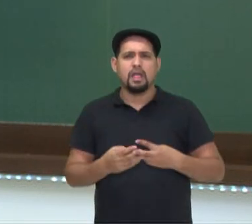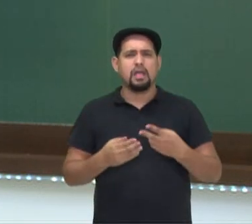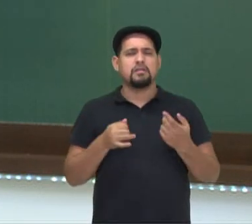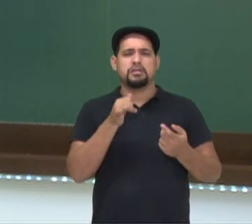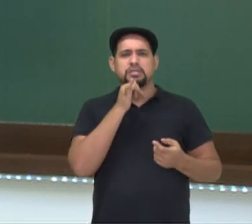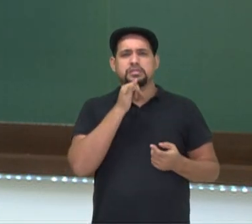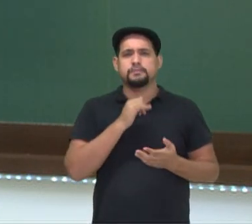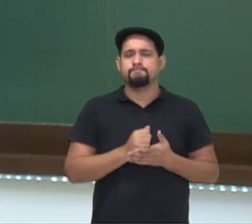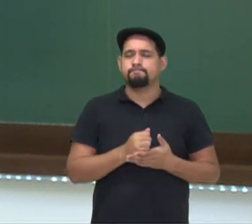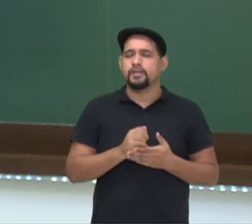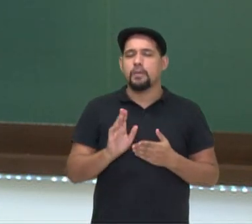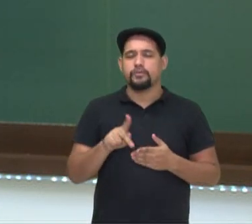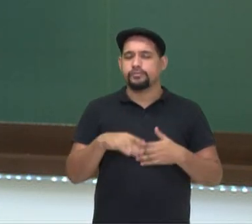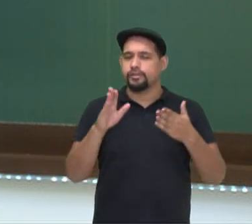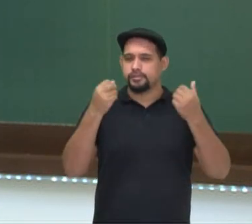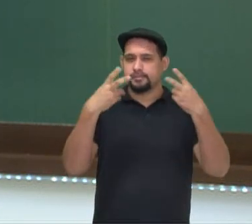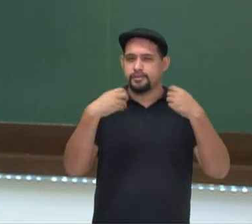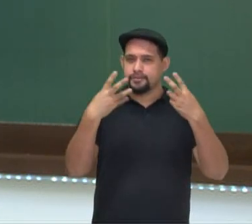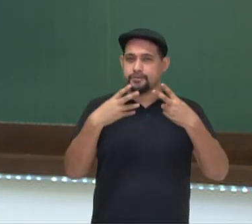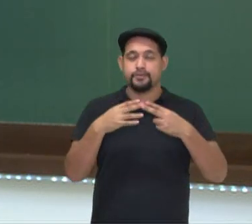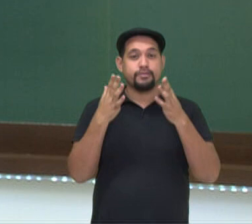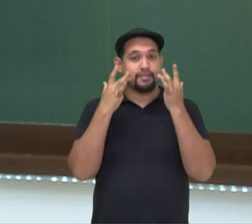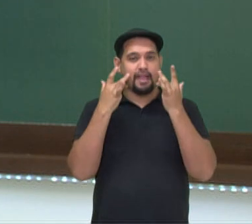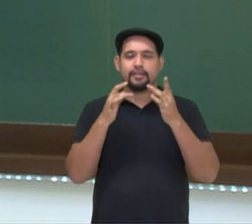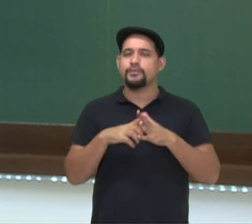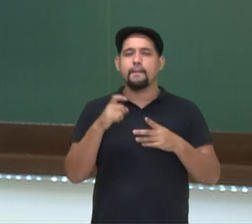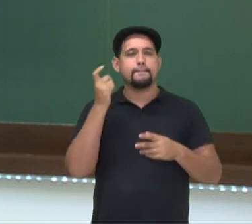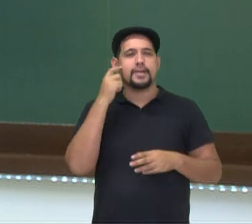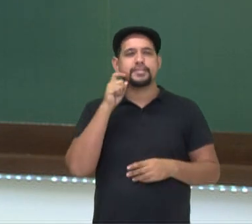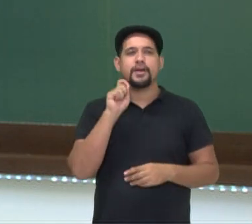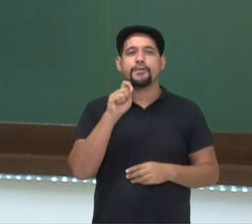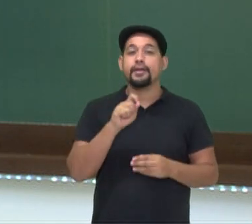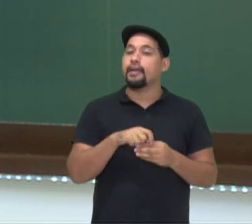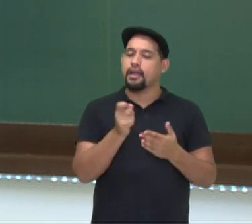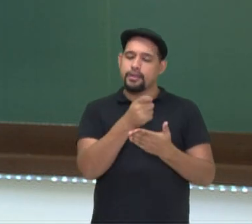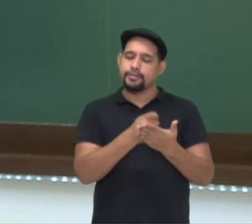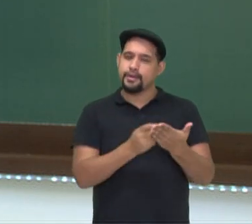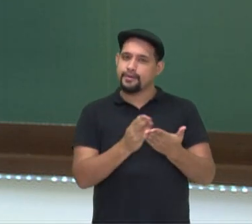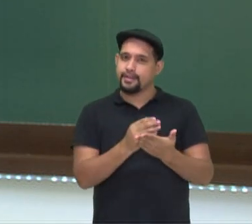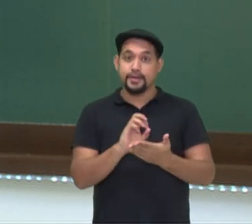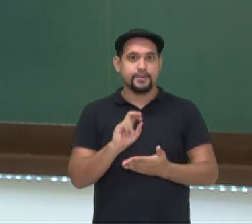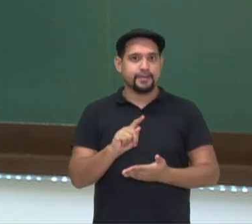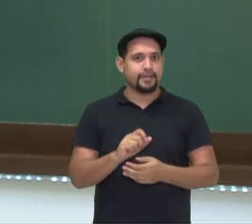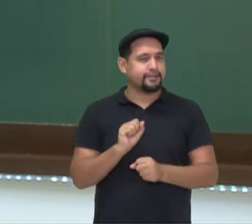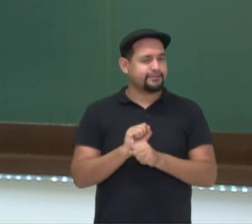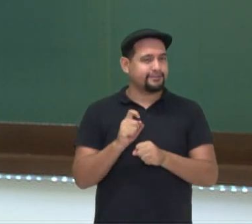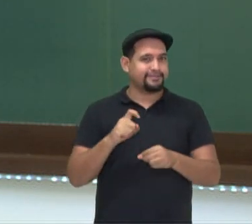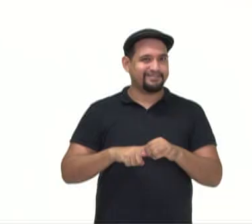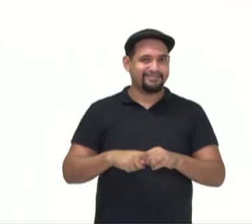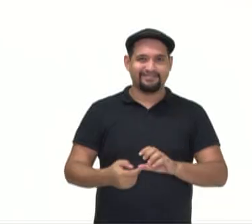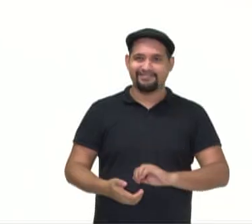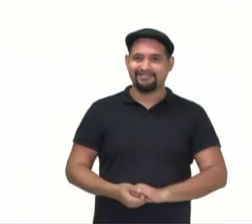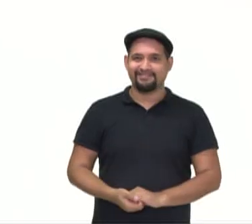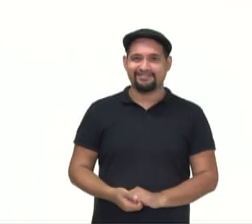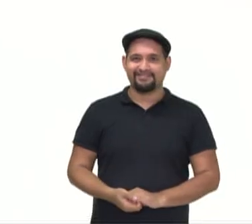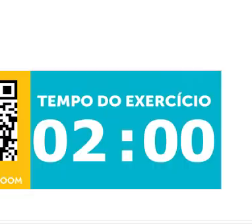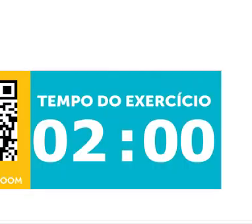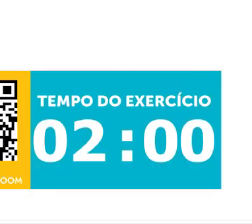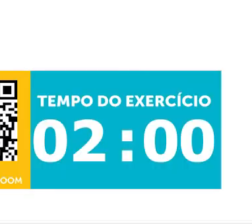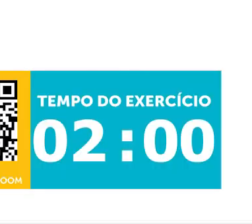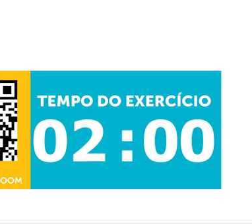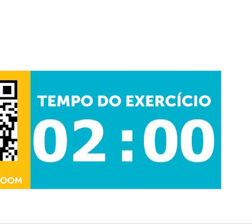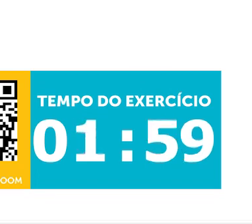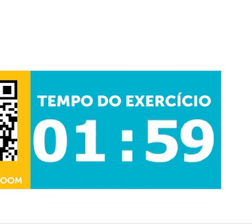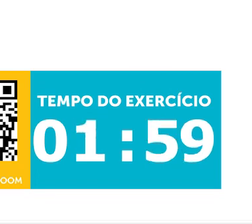arena? A prof já falou aqui, agora é com vocês pensarem um pouquinho e anotar aí no caderno, tá bom? Eu já volto.